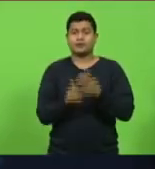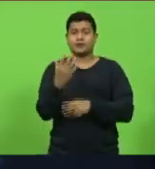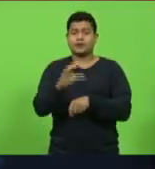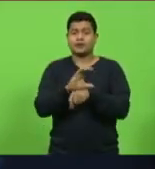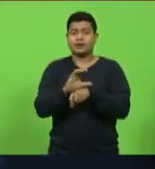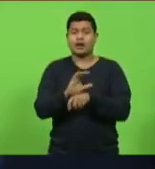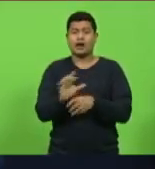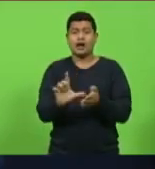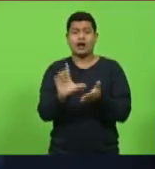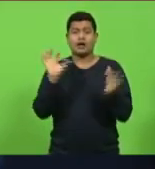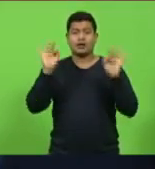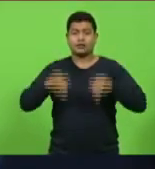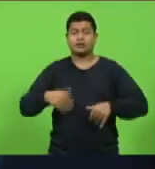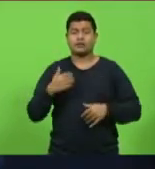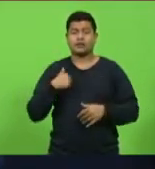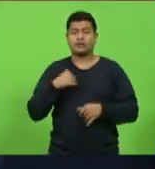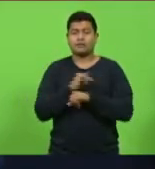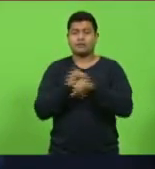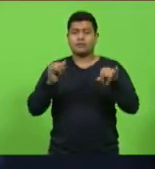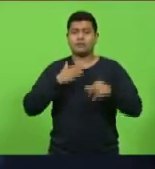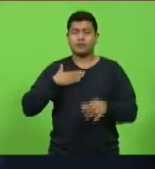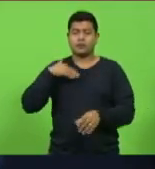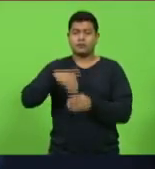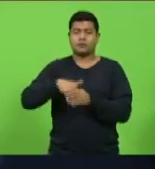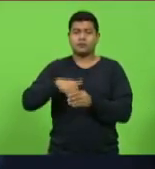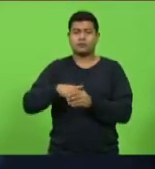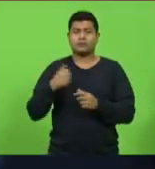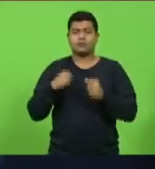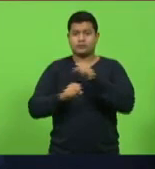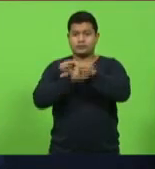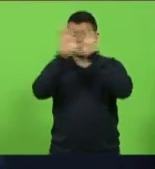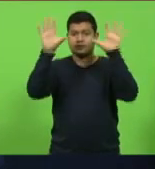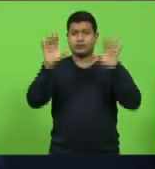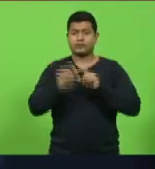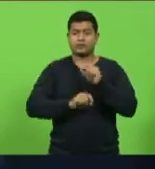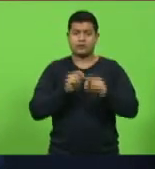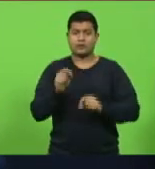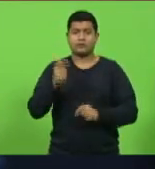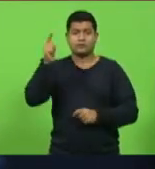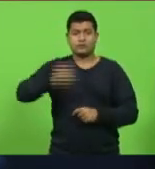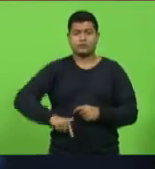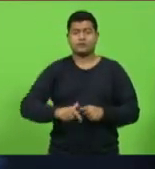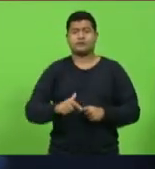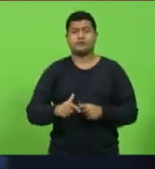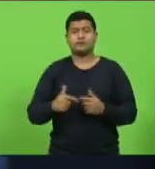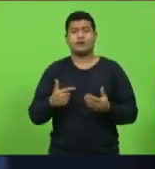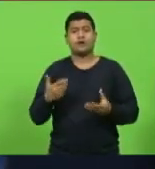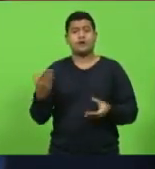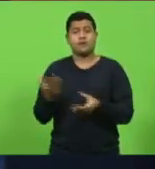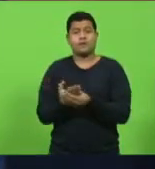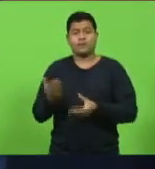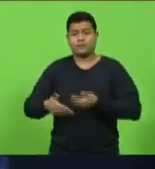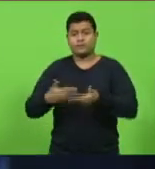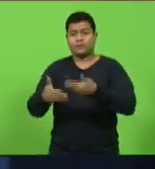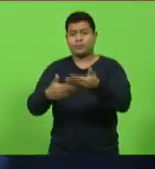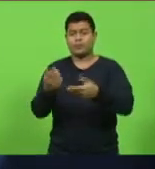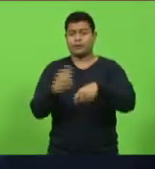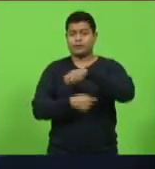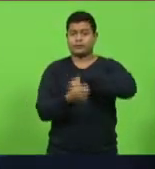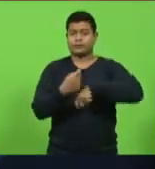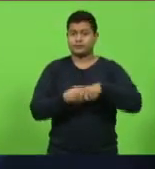finalizar e declarar formalmente meu voto esclareço E saliento mais uma vez que os processos administrativos